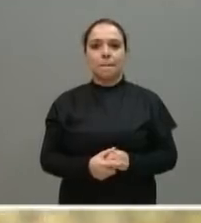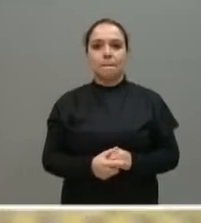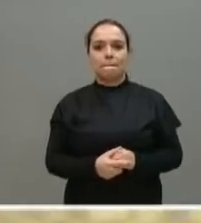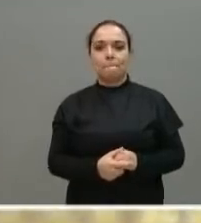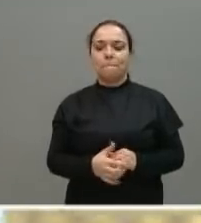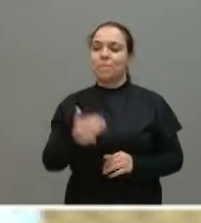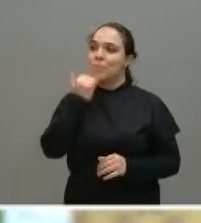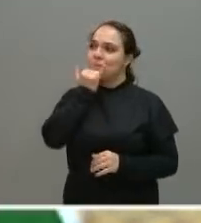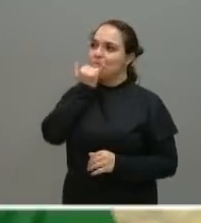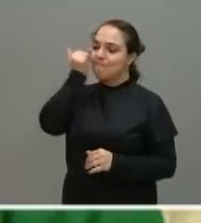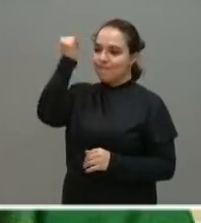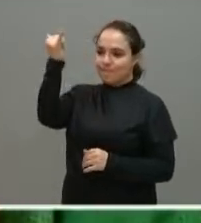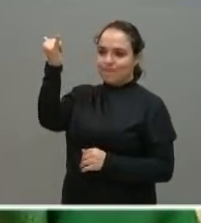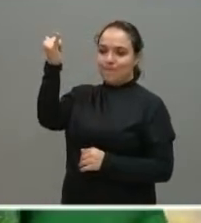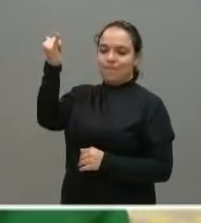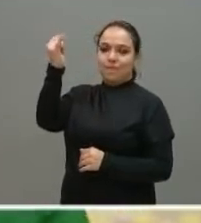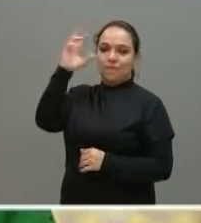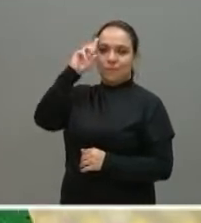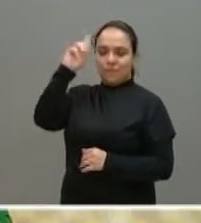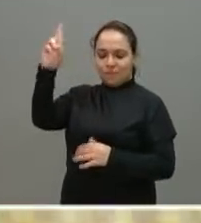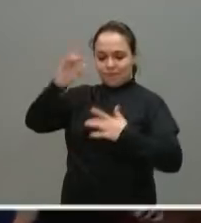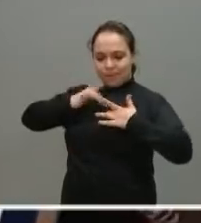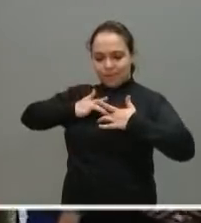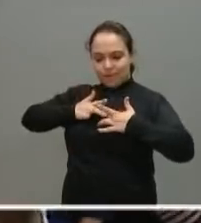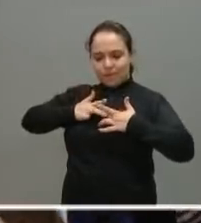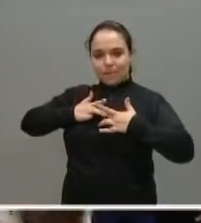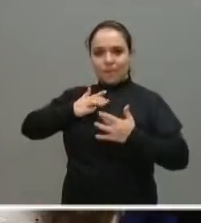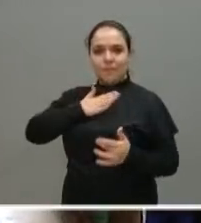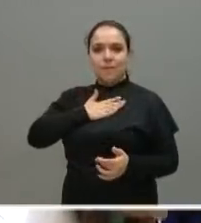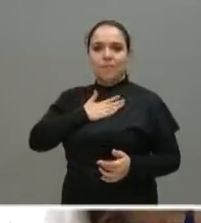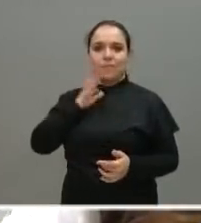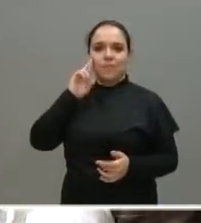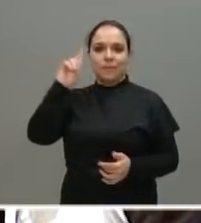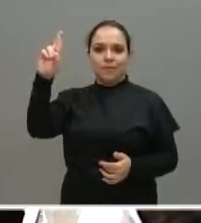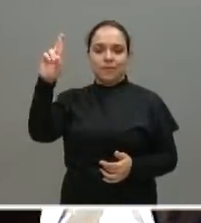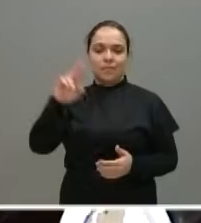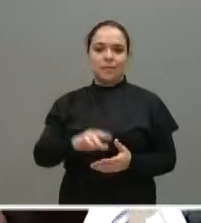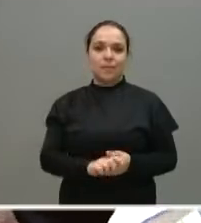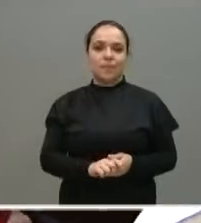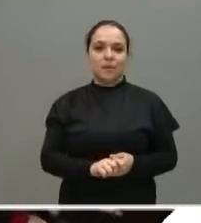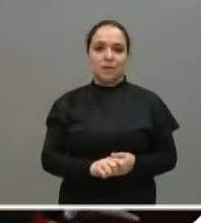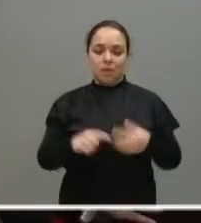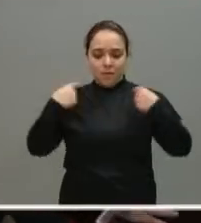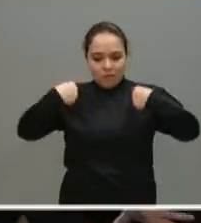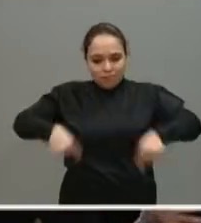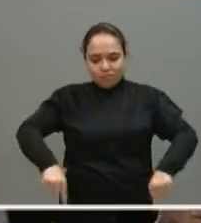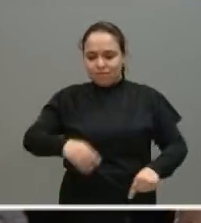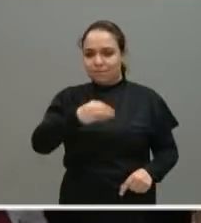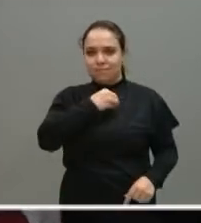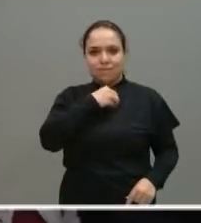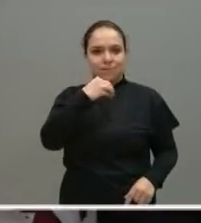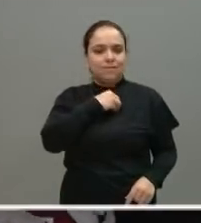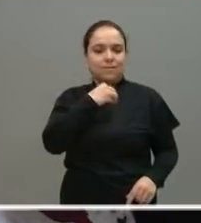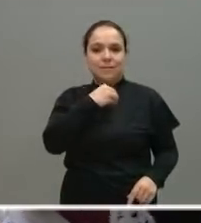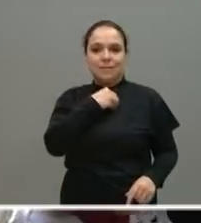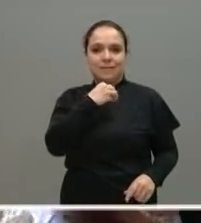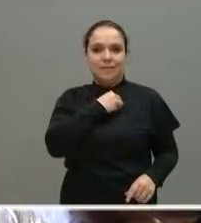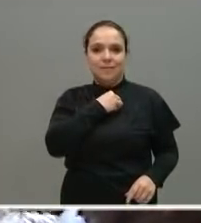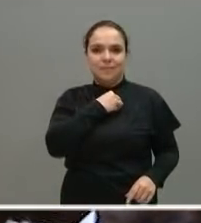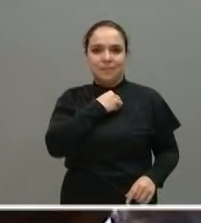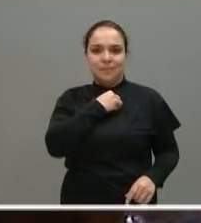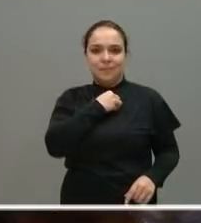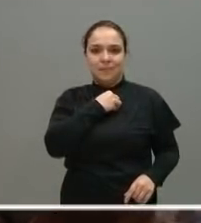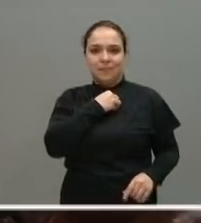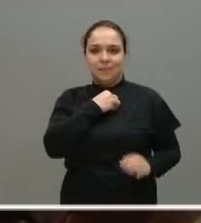tende piedade de mim, Senhor. Tende piedade de mim, Senhor. Porque sou pecador. Porque sou